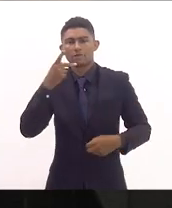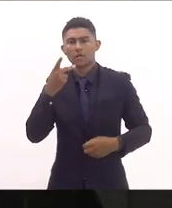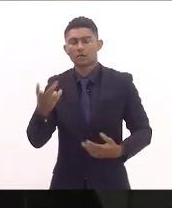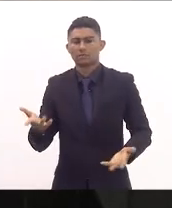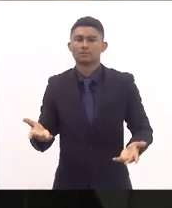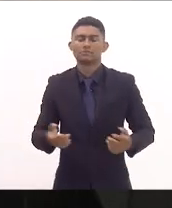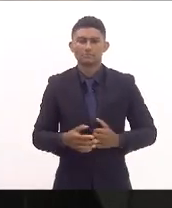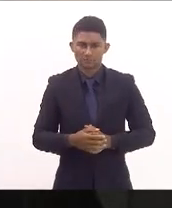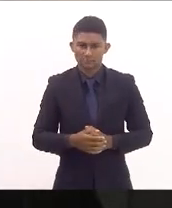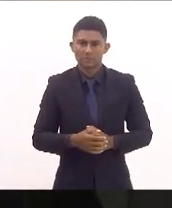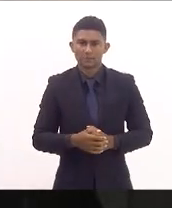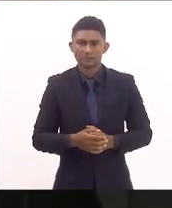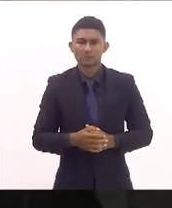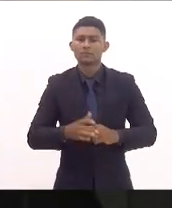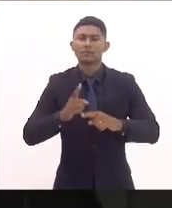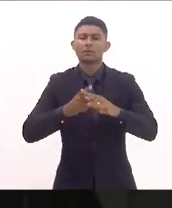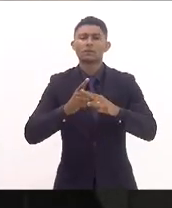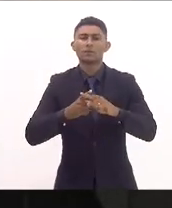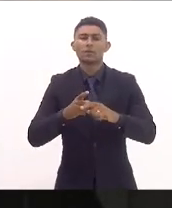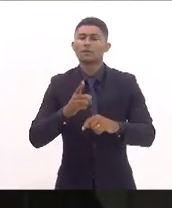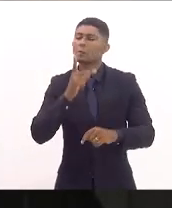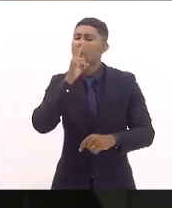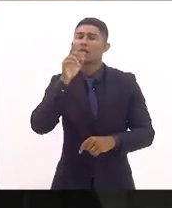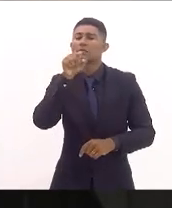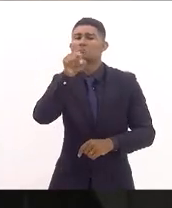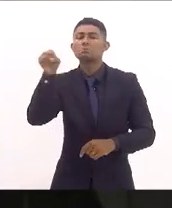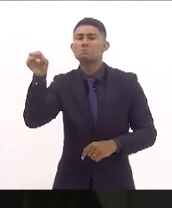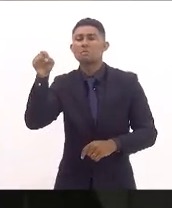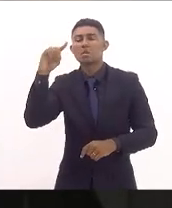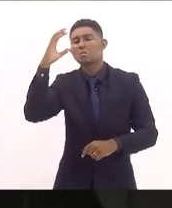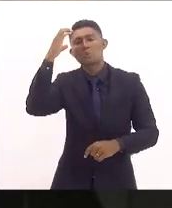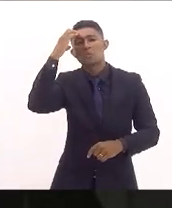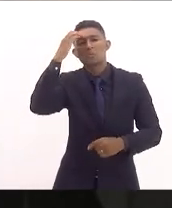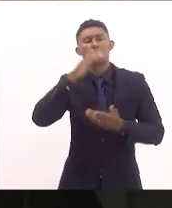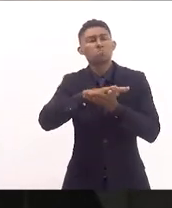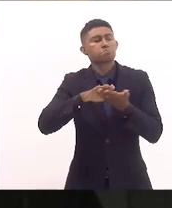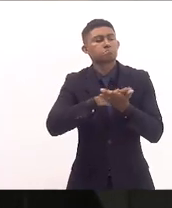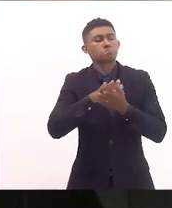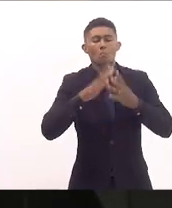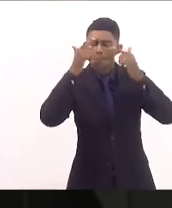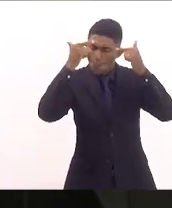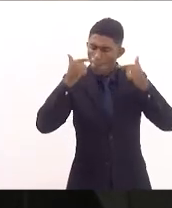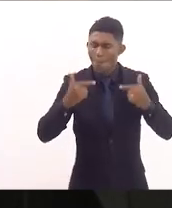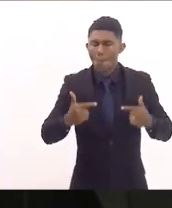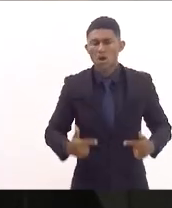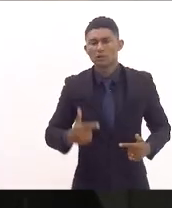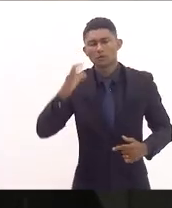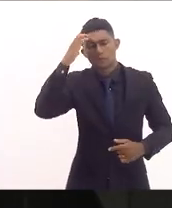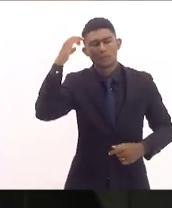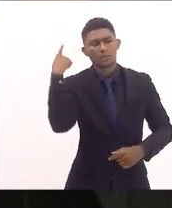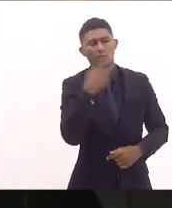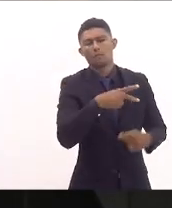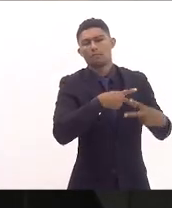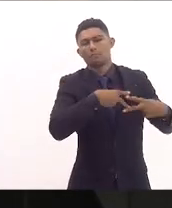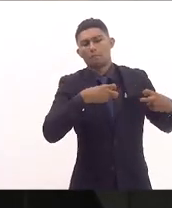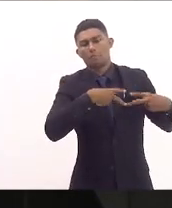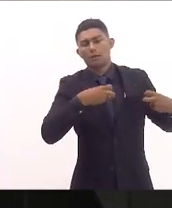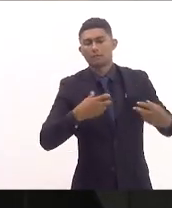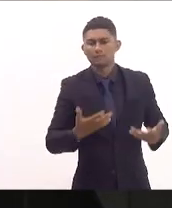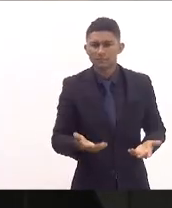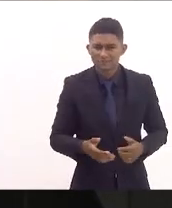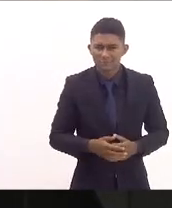como ele não tivesse nada a ver com isso como a Petrobras